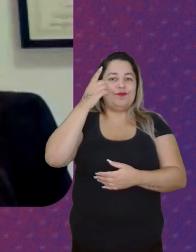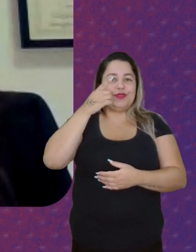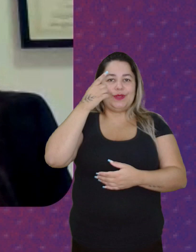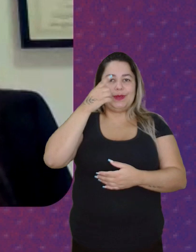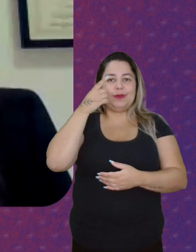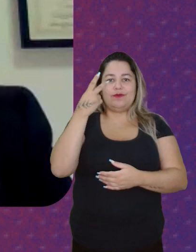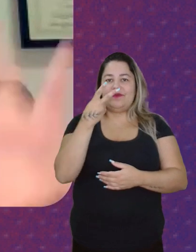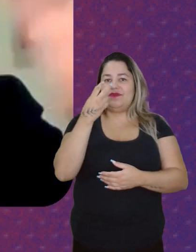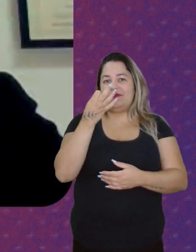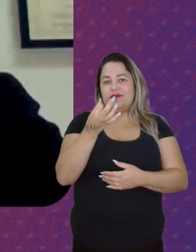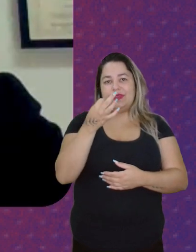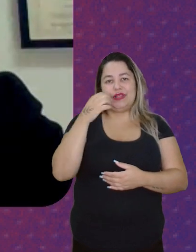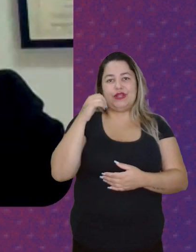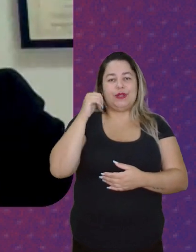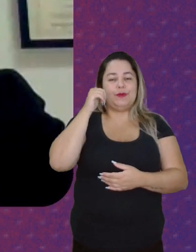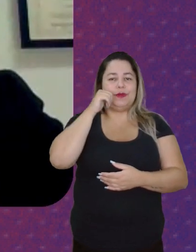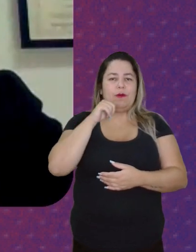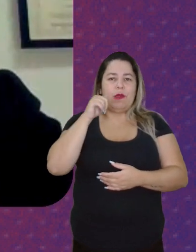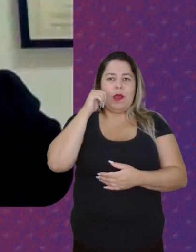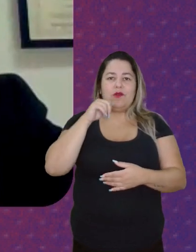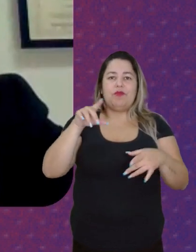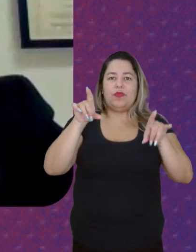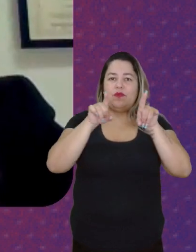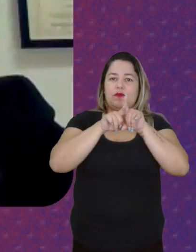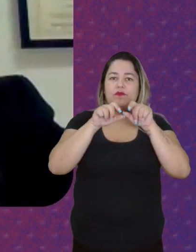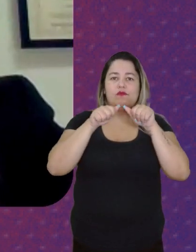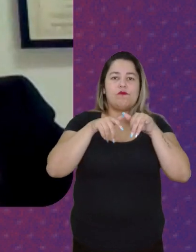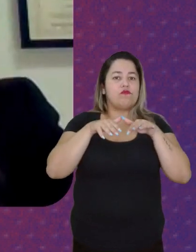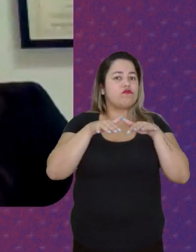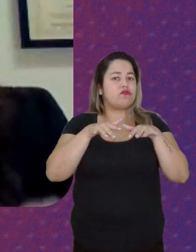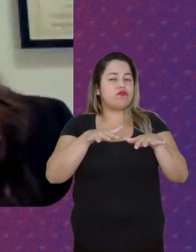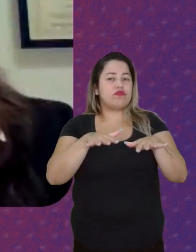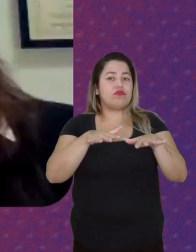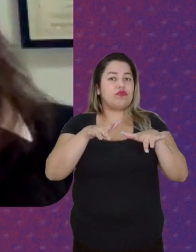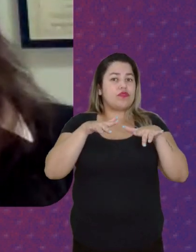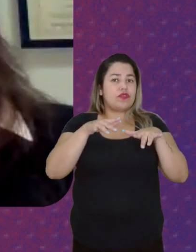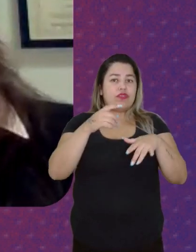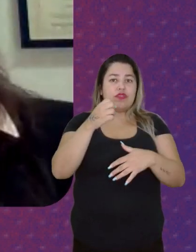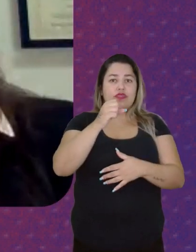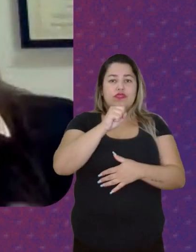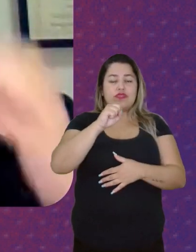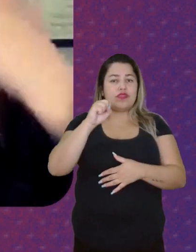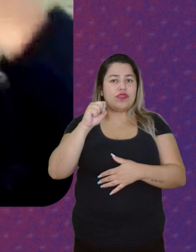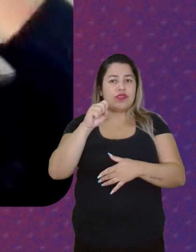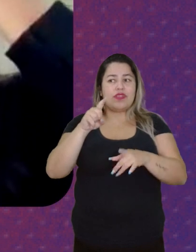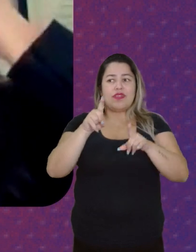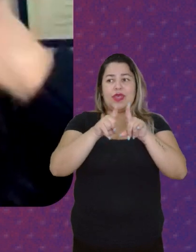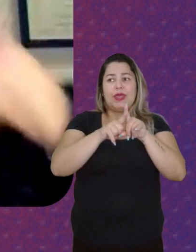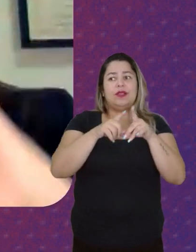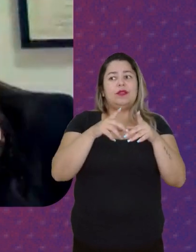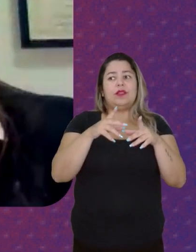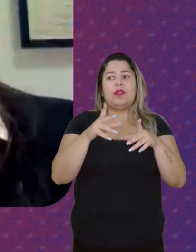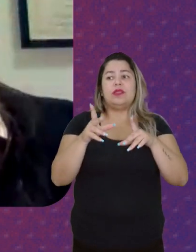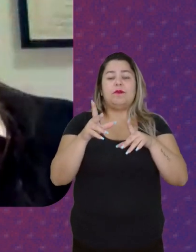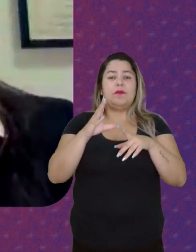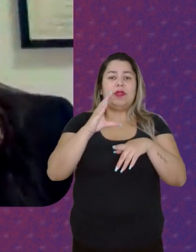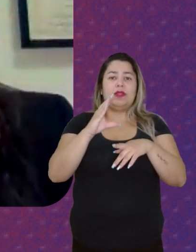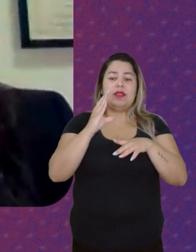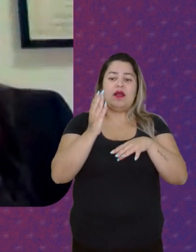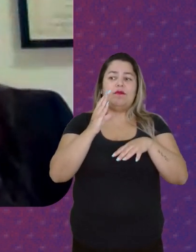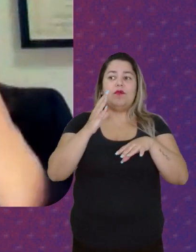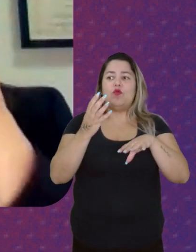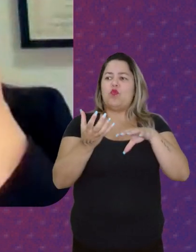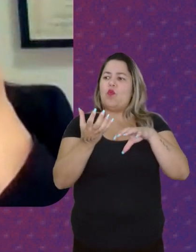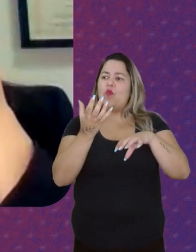eram mulheres. Se você olhar o quadro da Assembleia Constituinte de 88 e olhar o quadro da posse da Câmara Federal, do